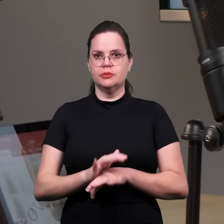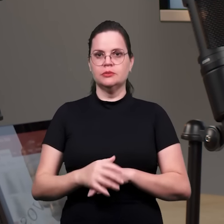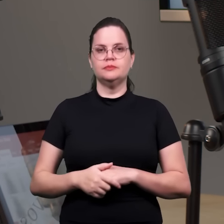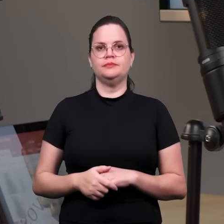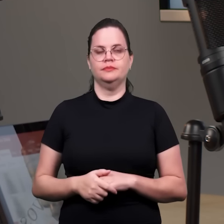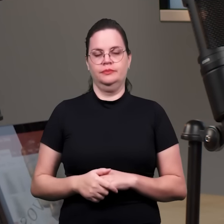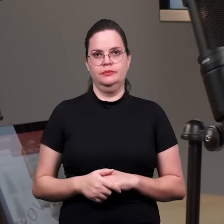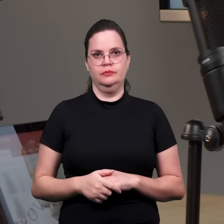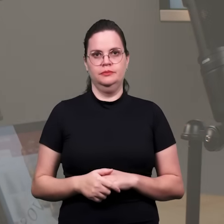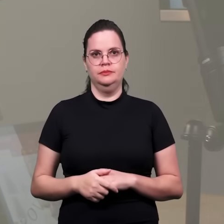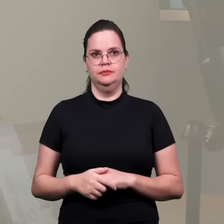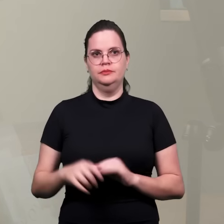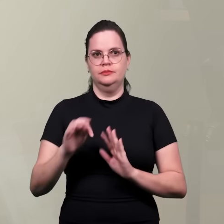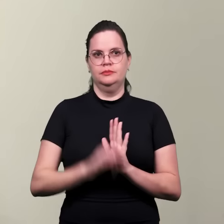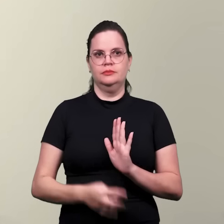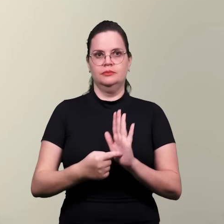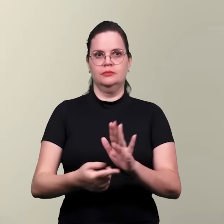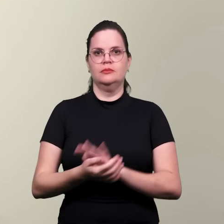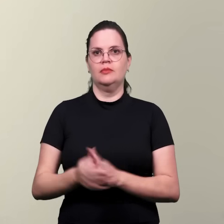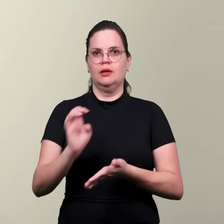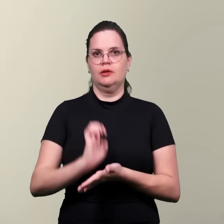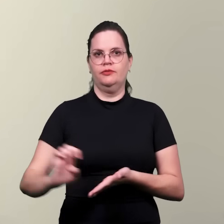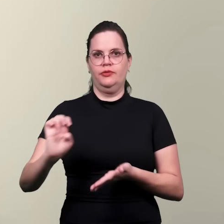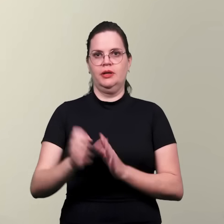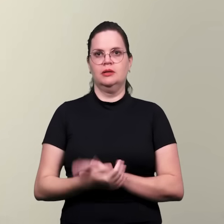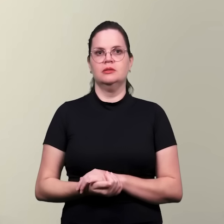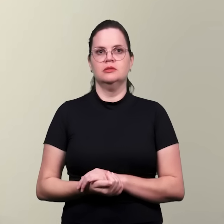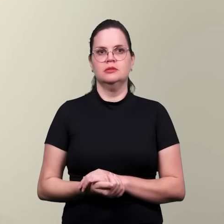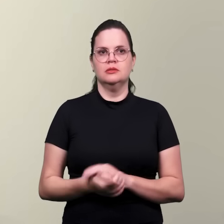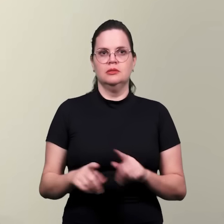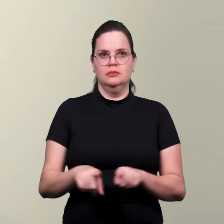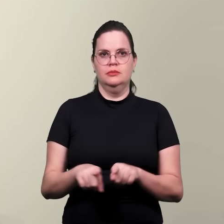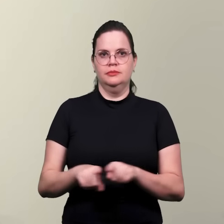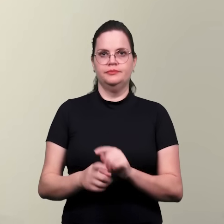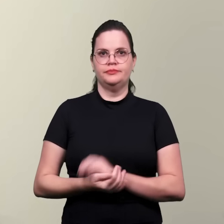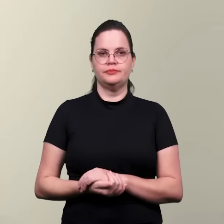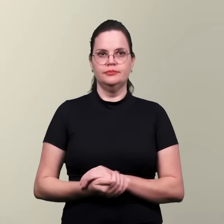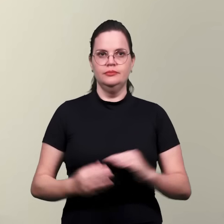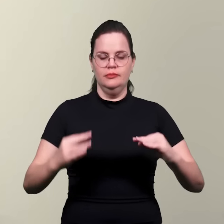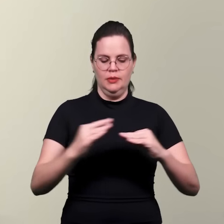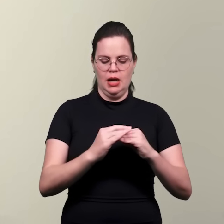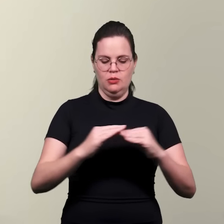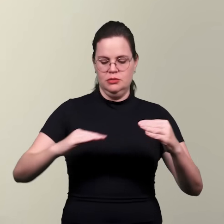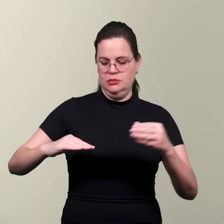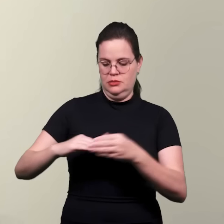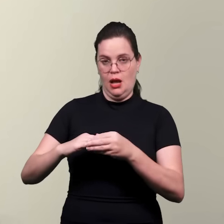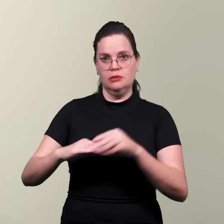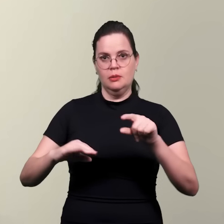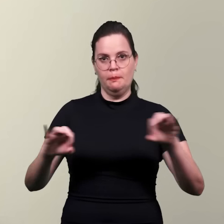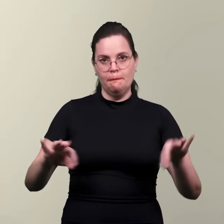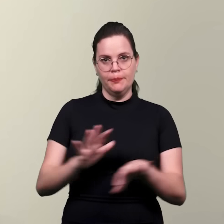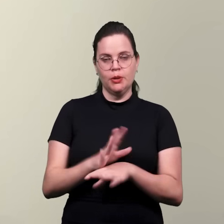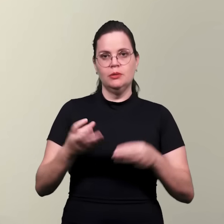pés calçados. E o texto diz, né, lá em Efésios, nesse paralelo profético, que os calçados, os pés na